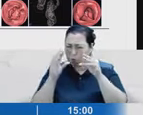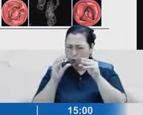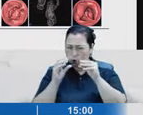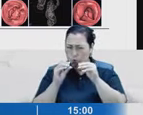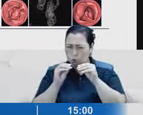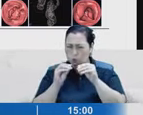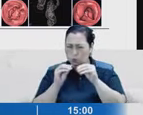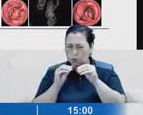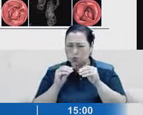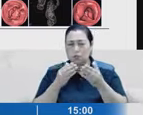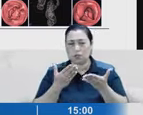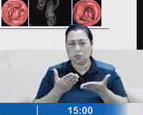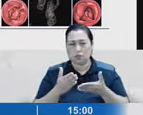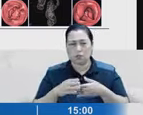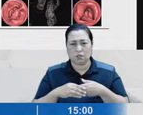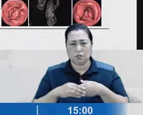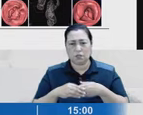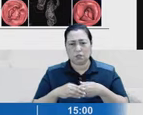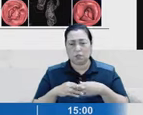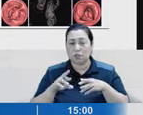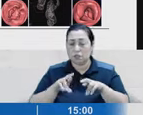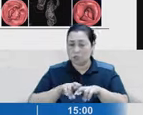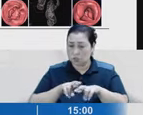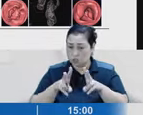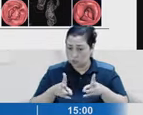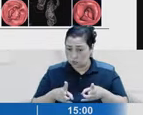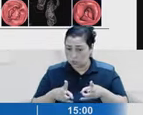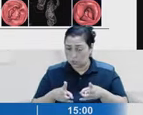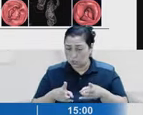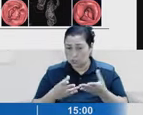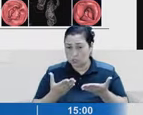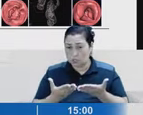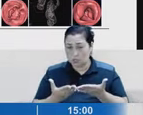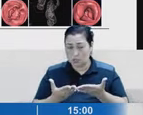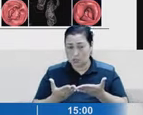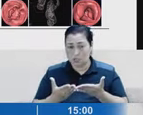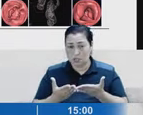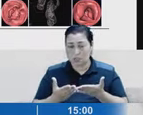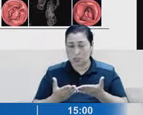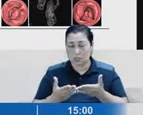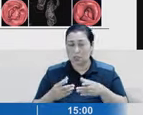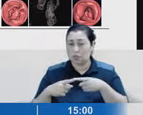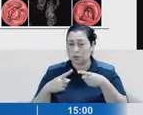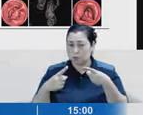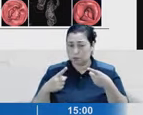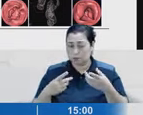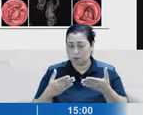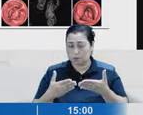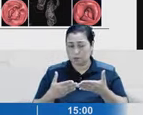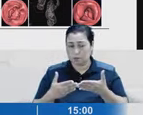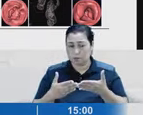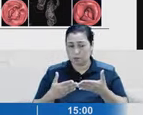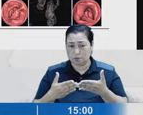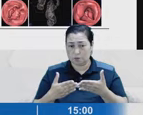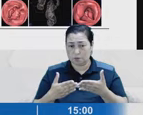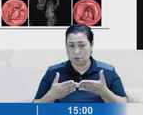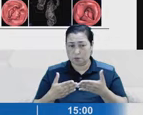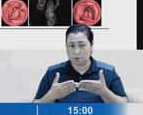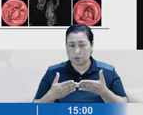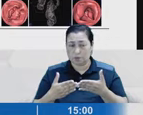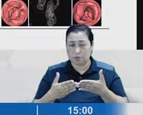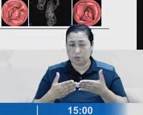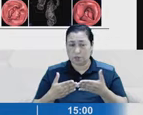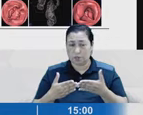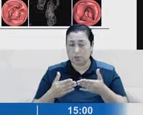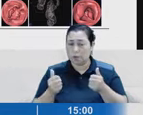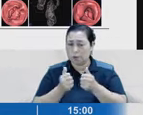digestão desse sangue. Diferente do sangramento nesse segmento mais distal, mais para perto do